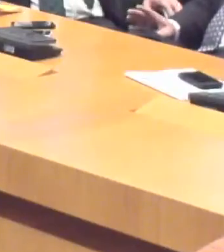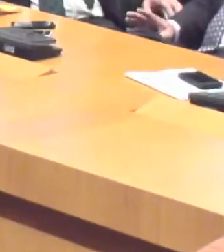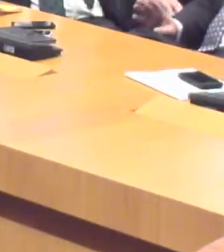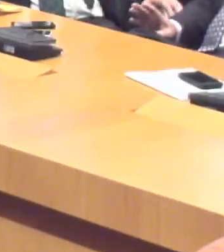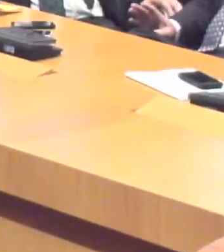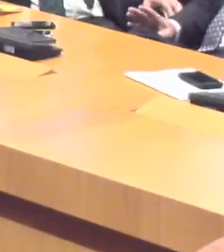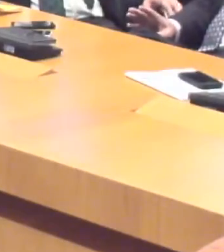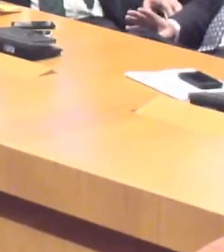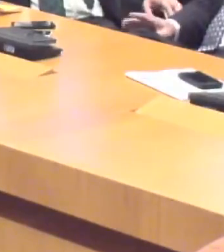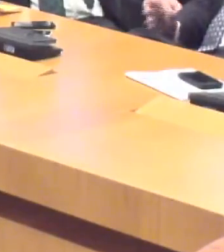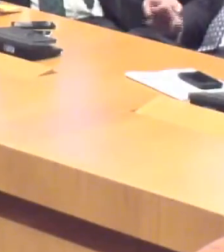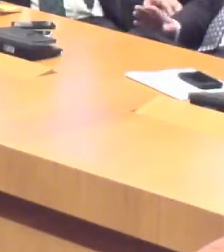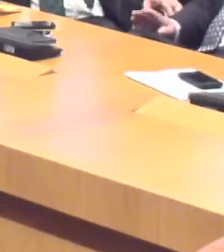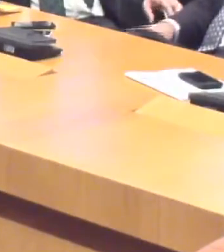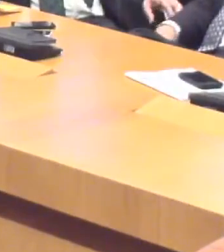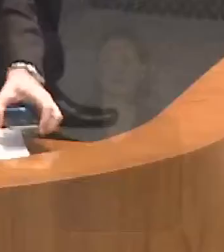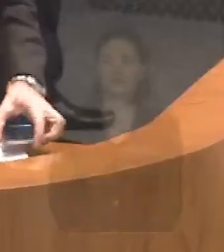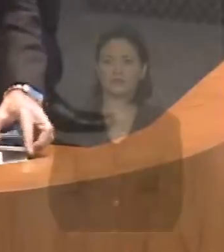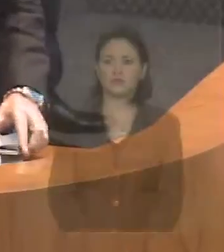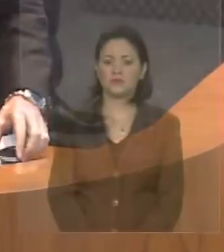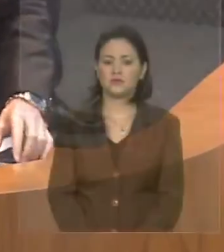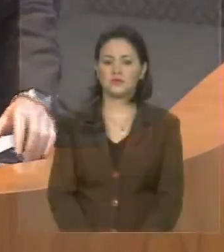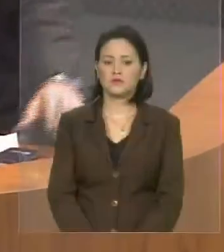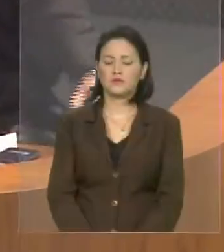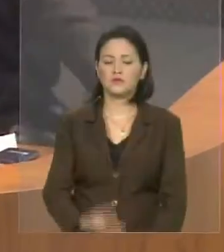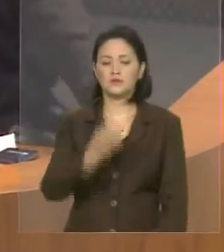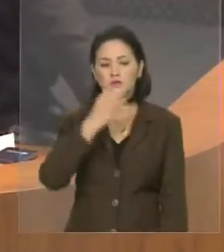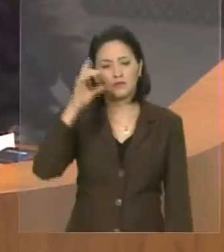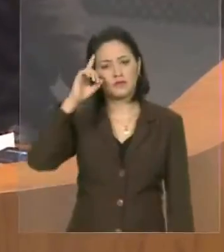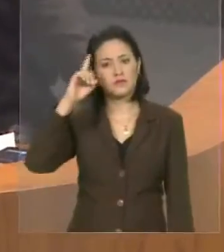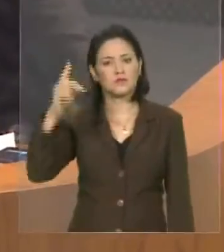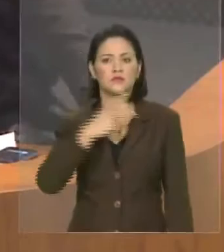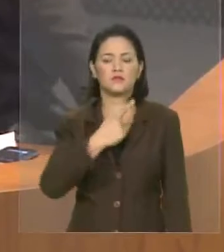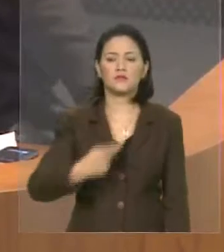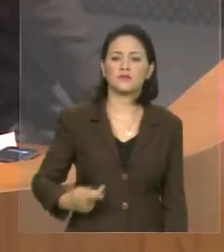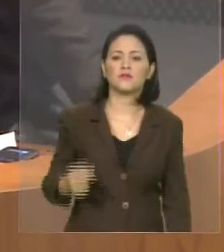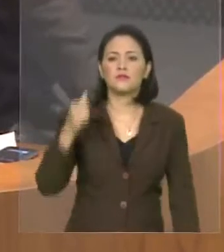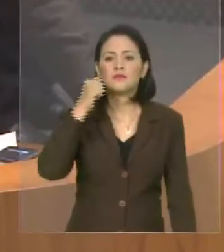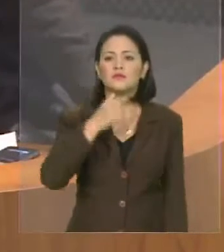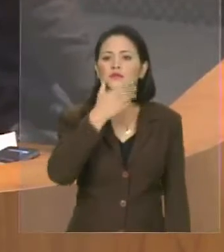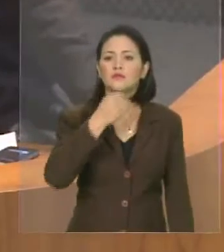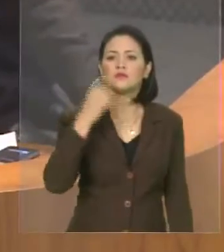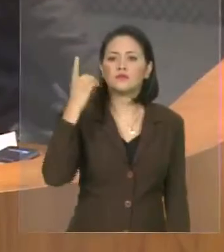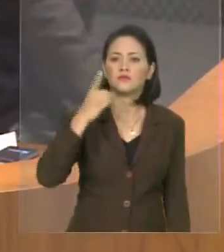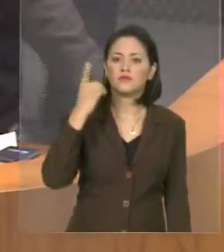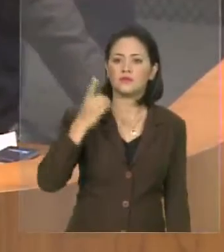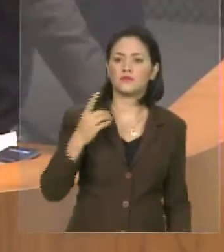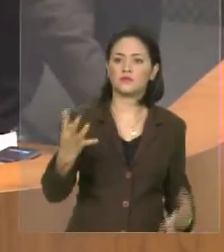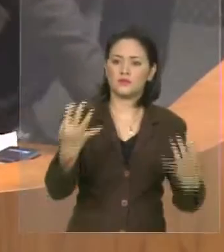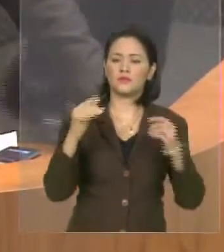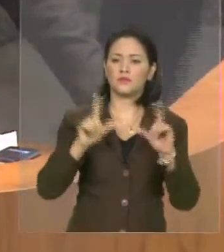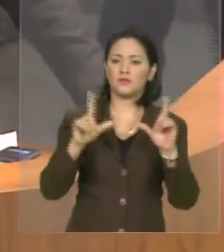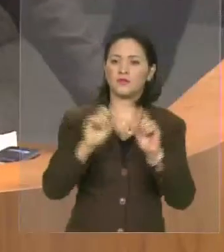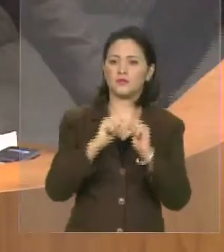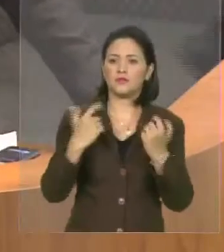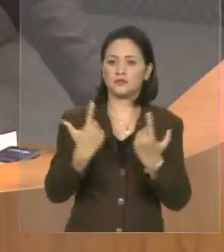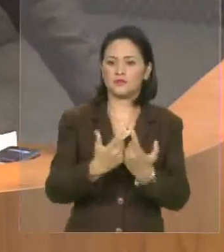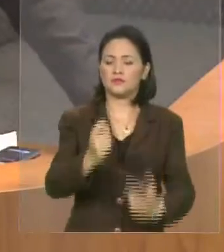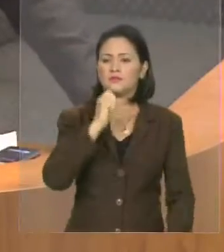Bom dia, senhor presidente, senhoras e senhores deputados, telespectadores da TV Assembleia,